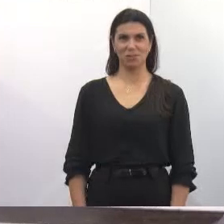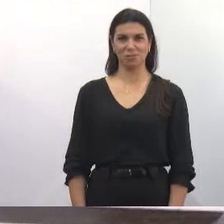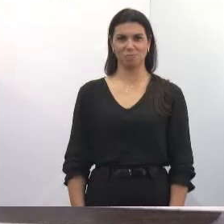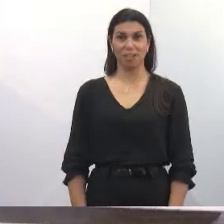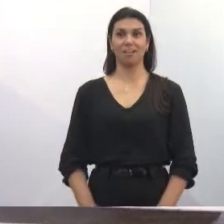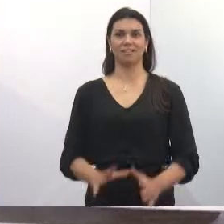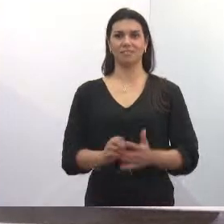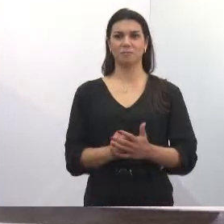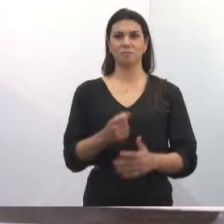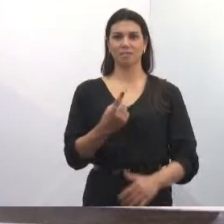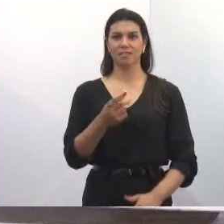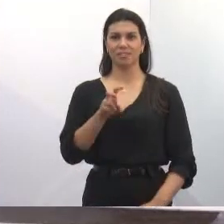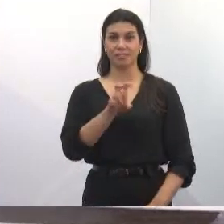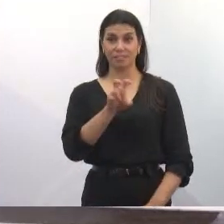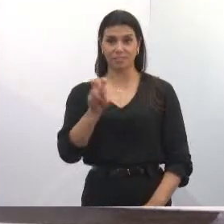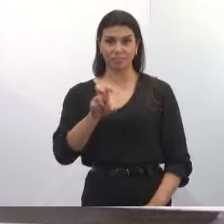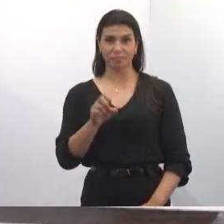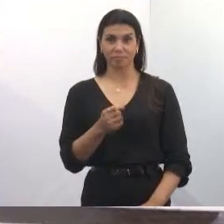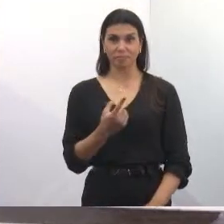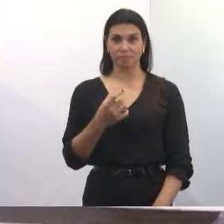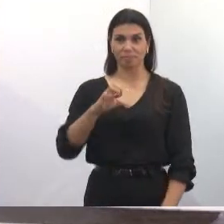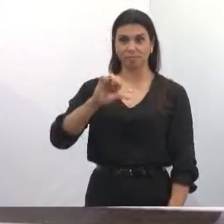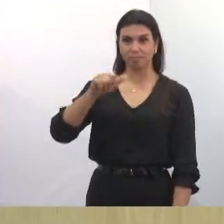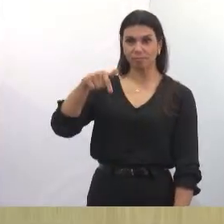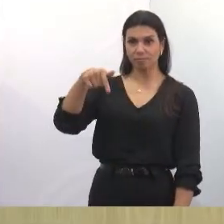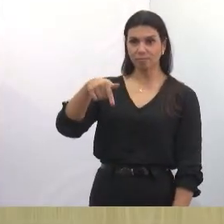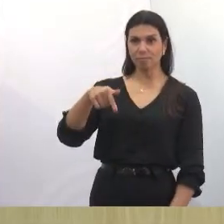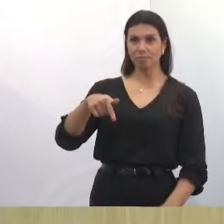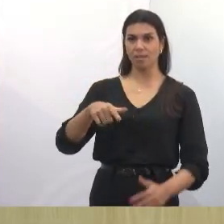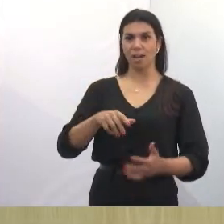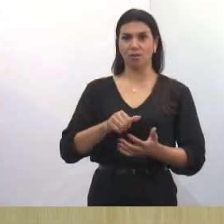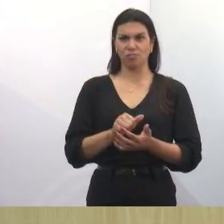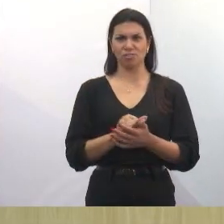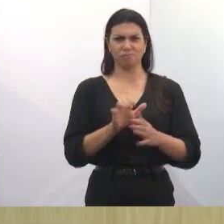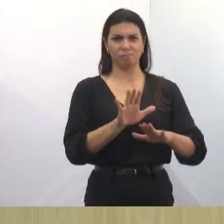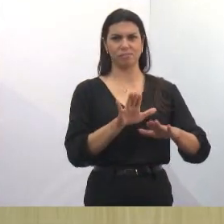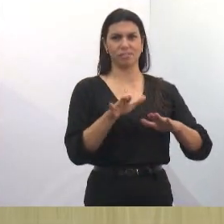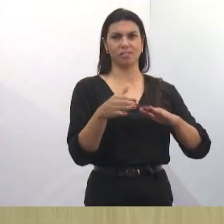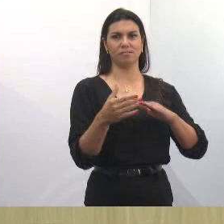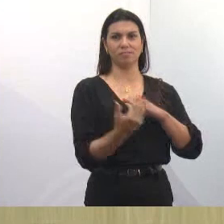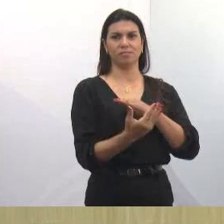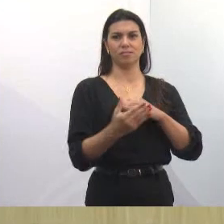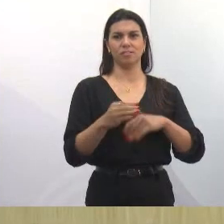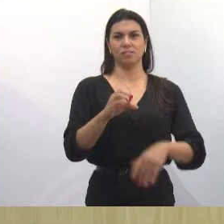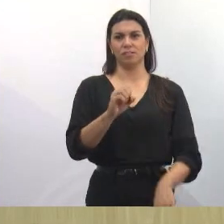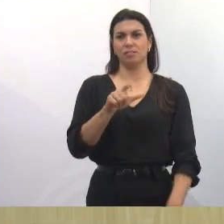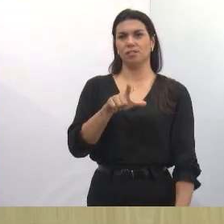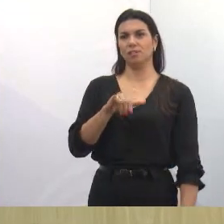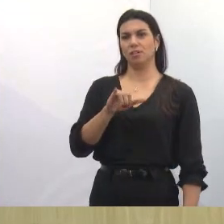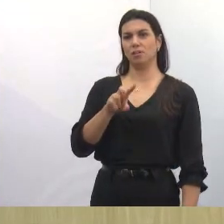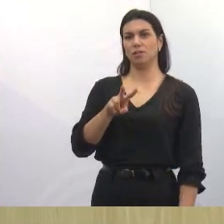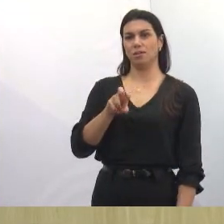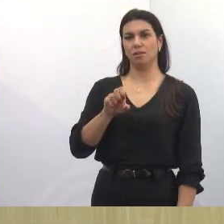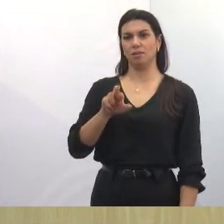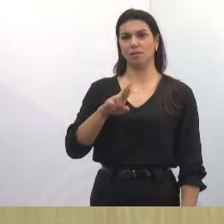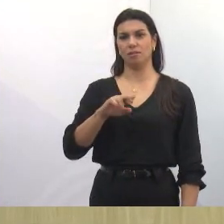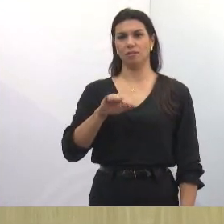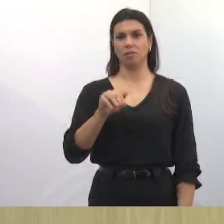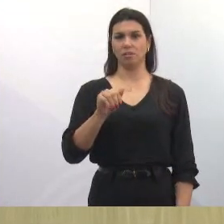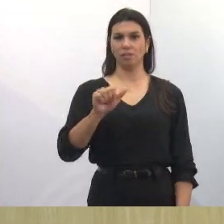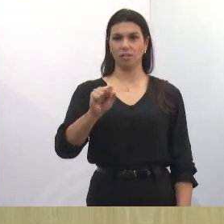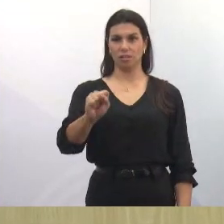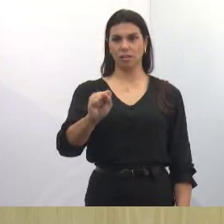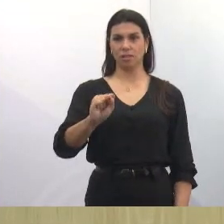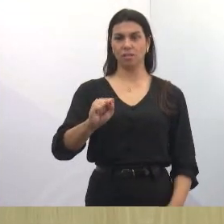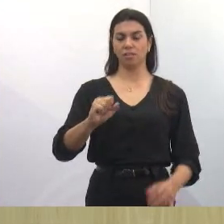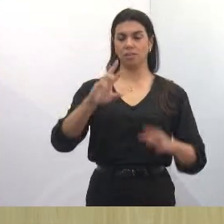155 e 197, no Jardim das Oliveiras. Assim sendo, muito respeitosamente,